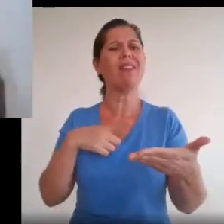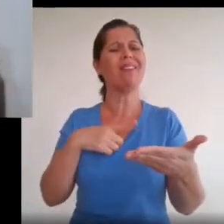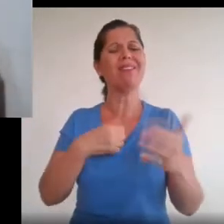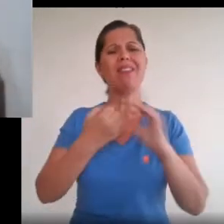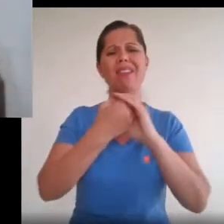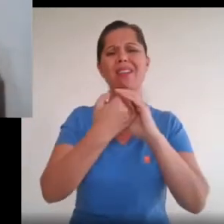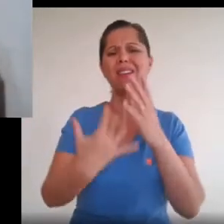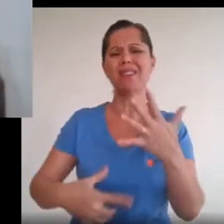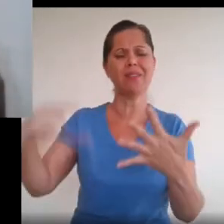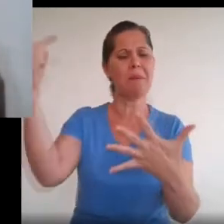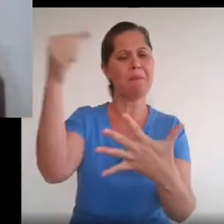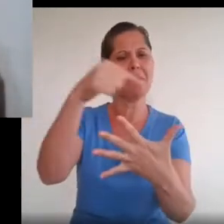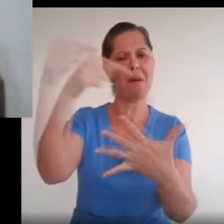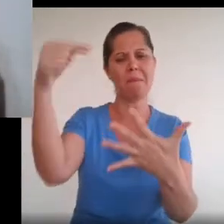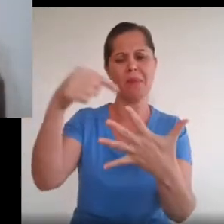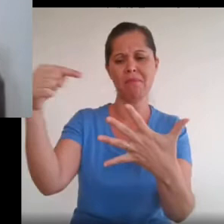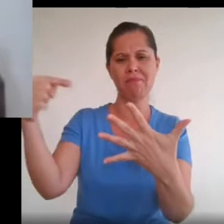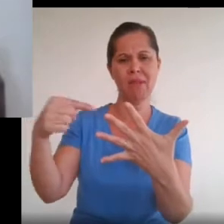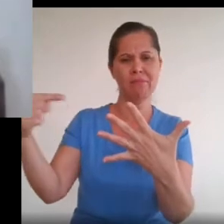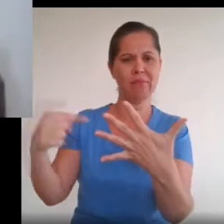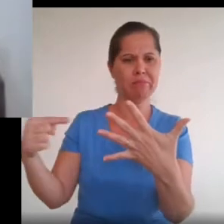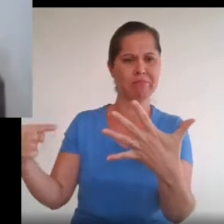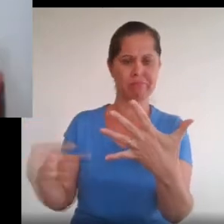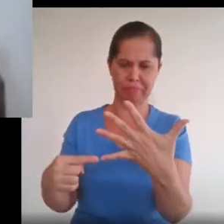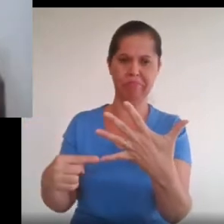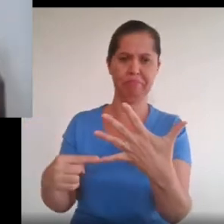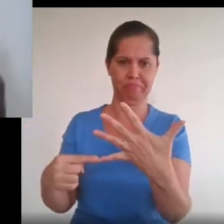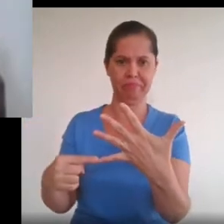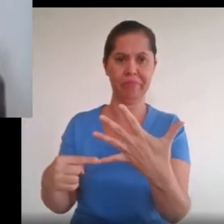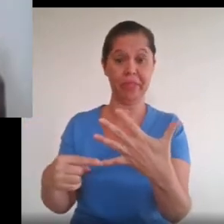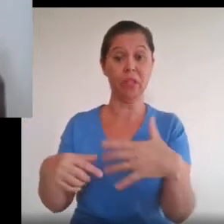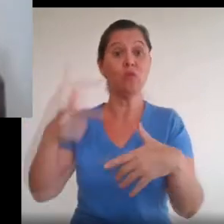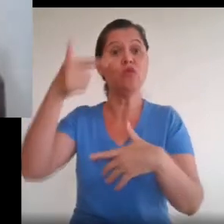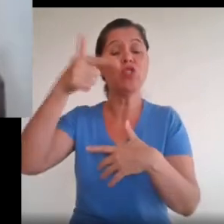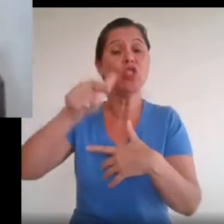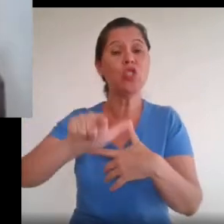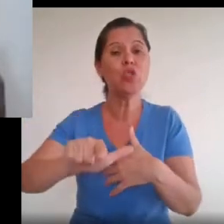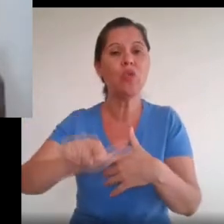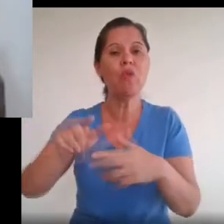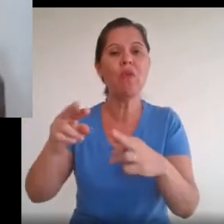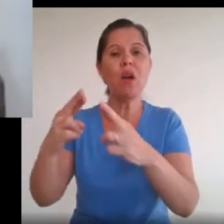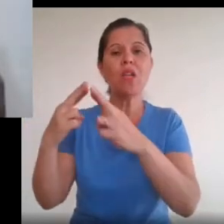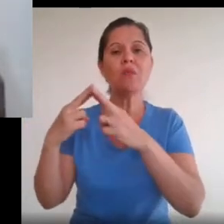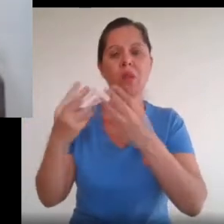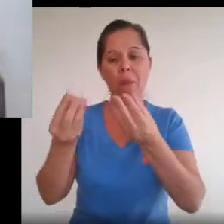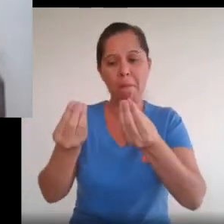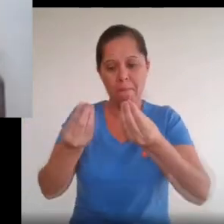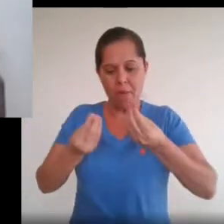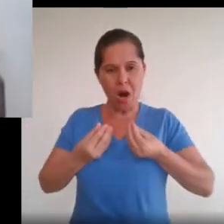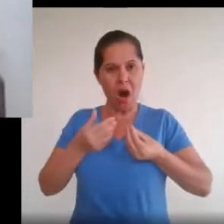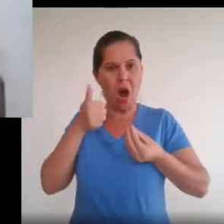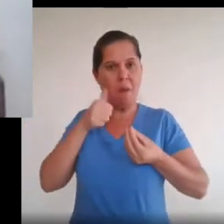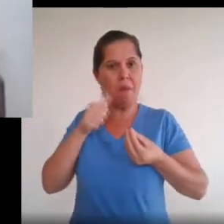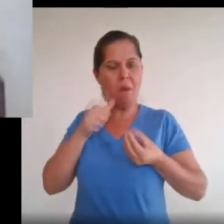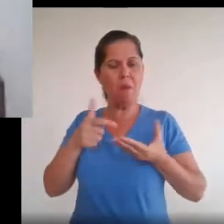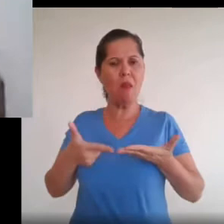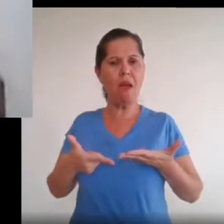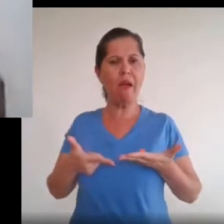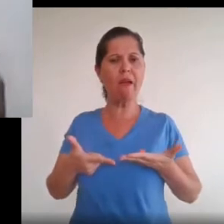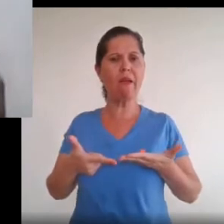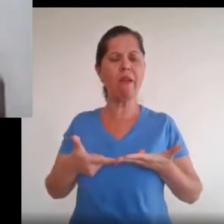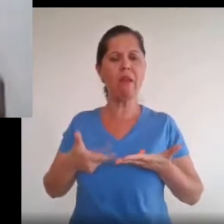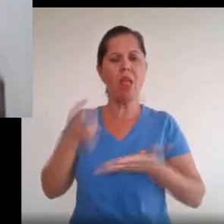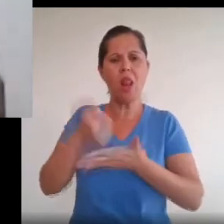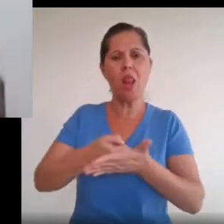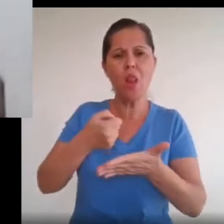esses aspectos. Caiu no colo da mulher de novo, ter que ser resistência e luta. Porque as